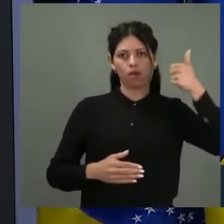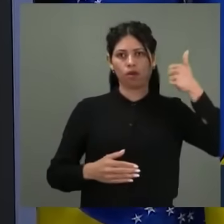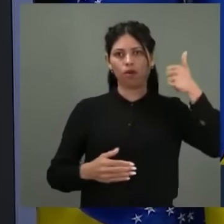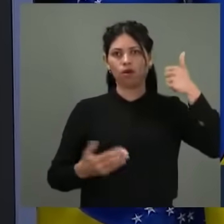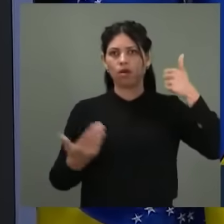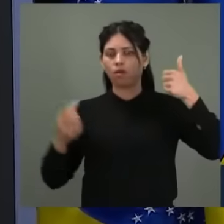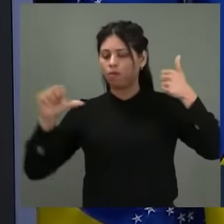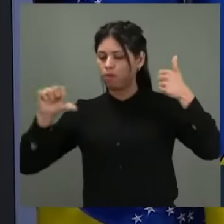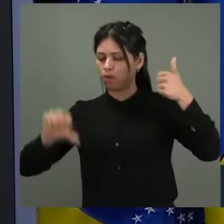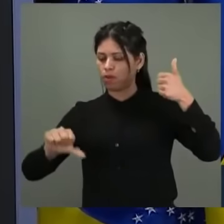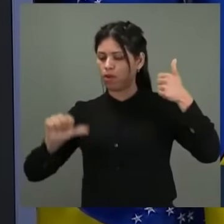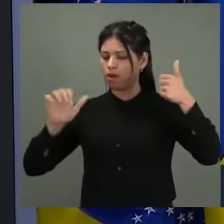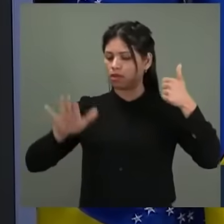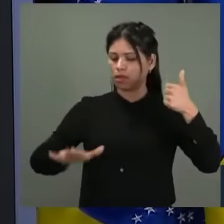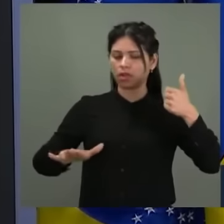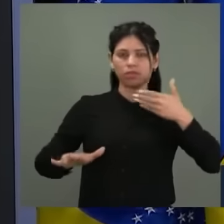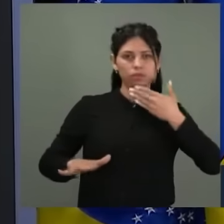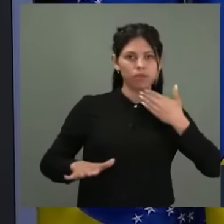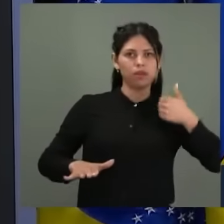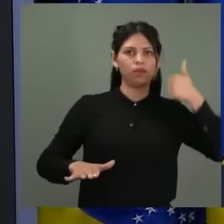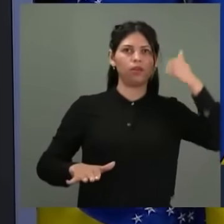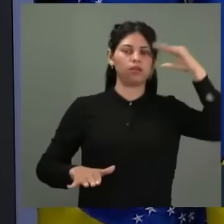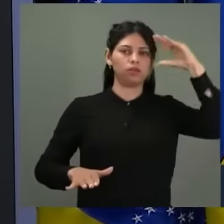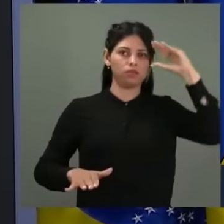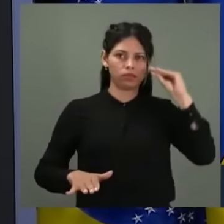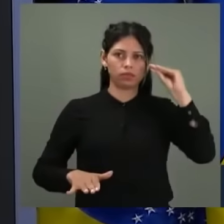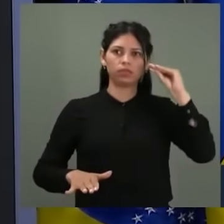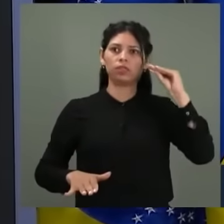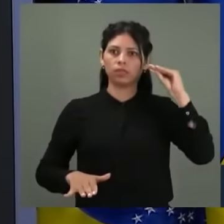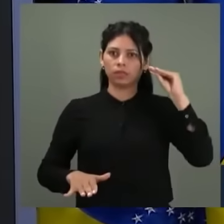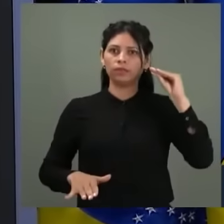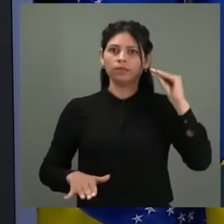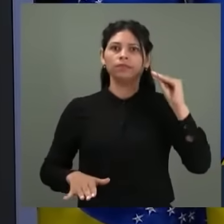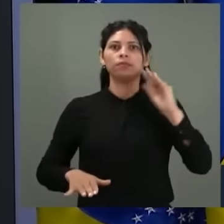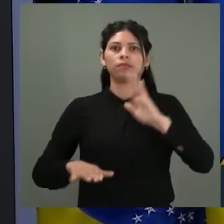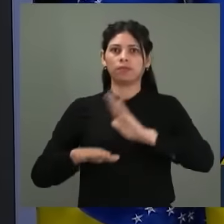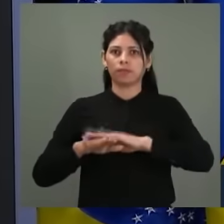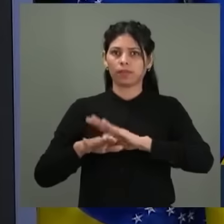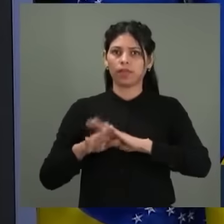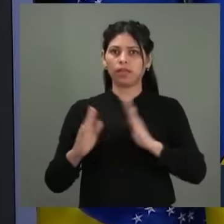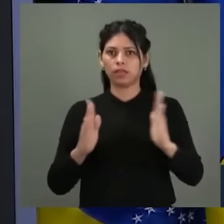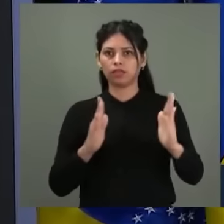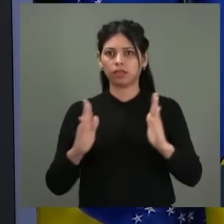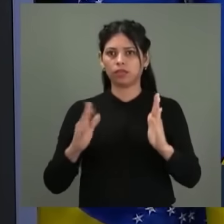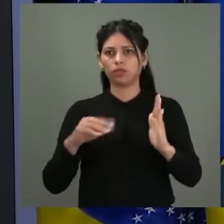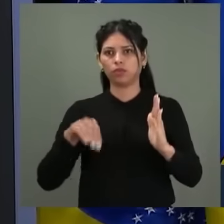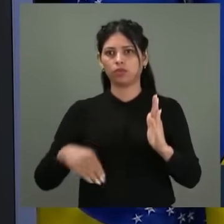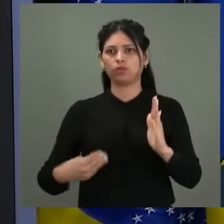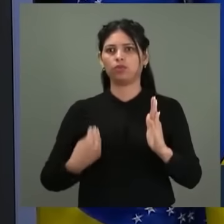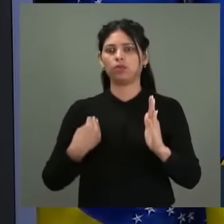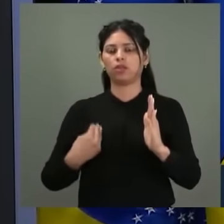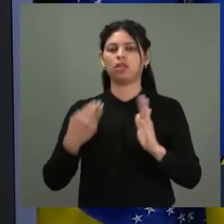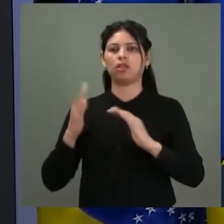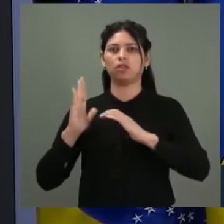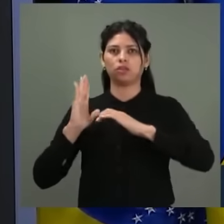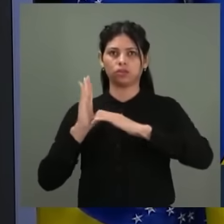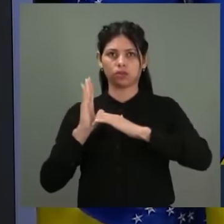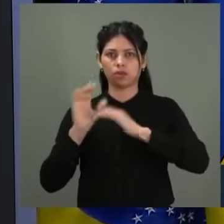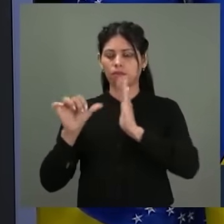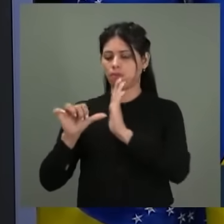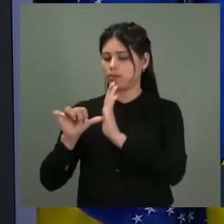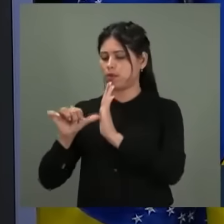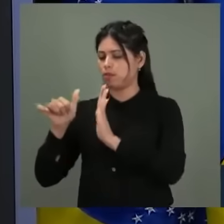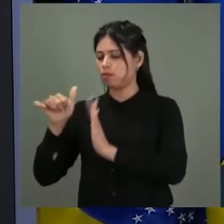dia na parte da noite, nesses tempos que eu estou aqui no Senado Federal. Porque, em primeiro lugar, nós